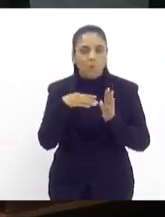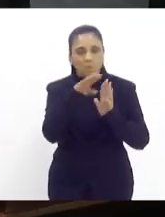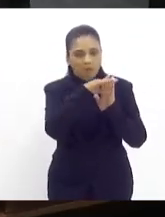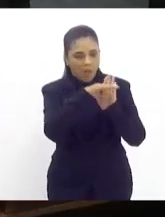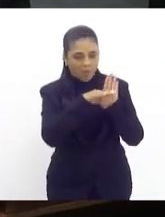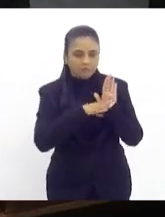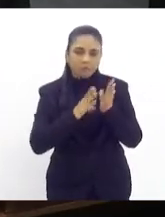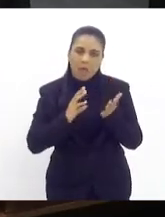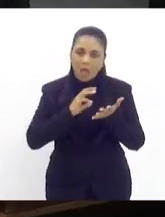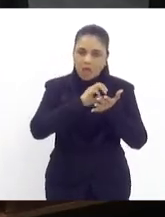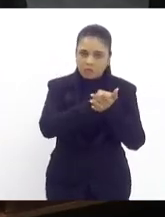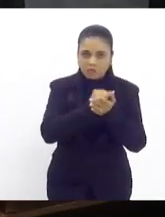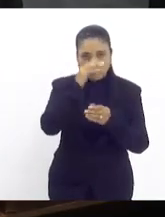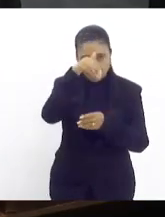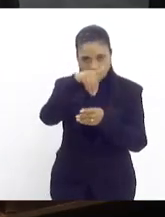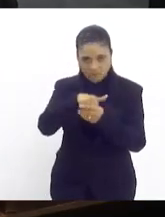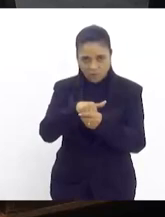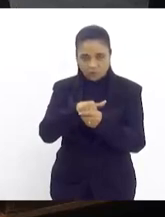Tá registrado.